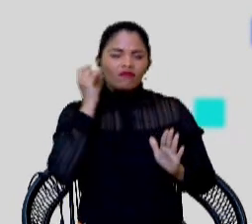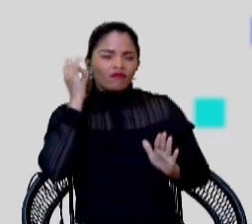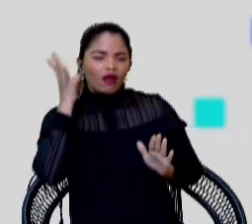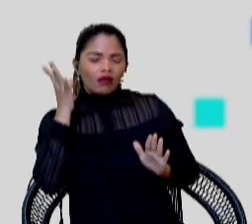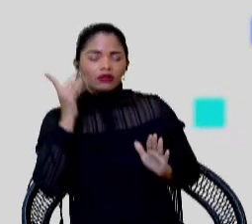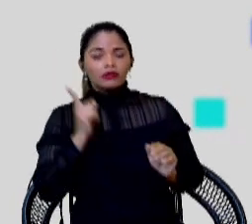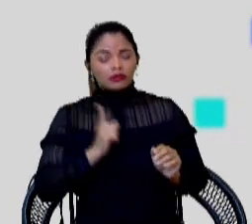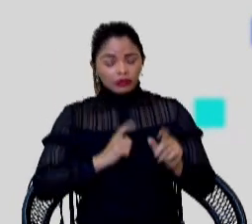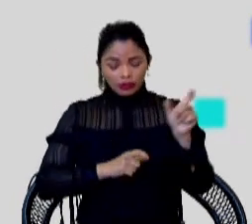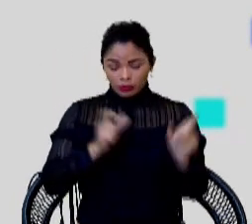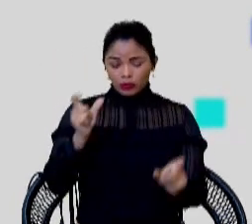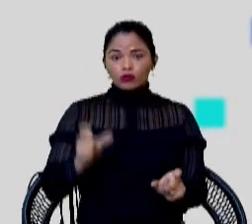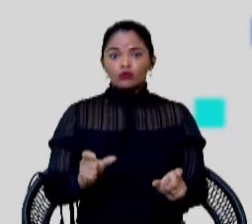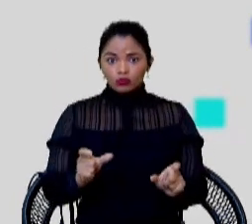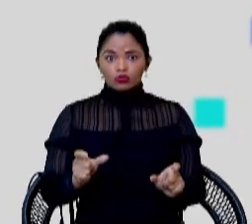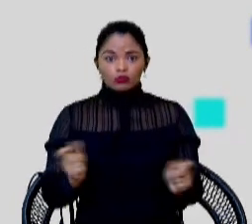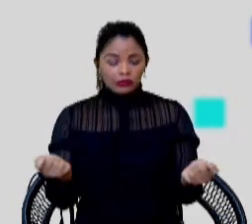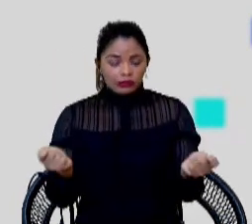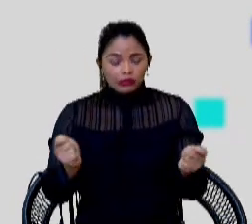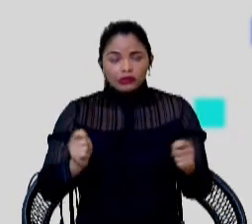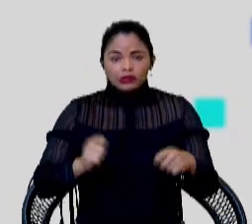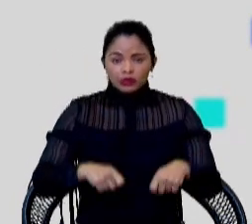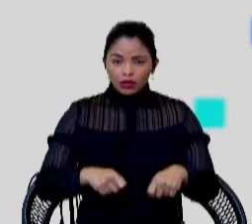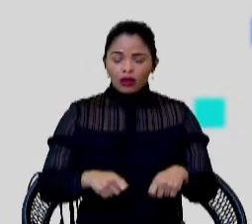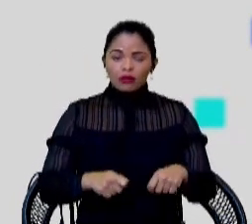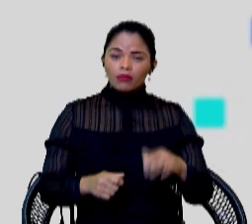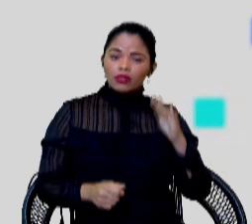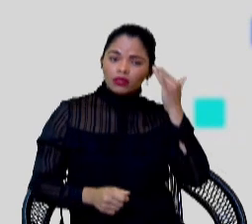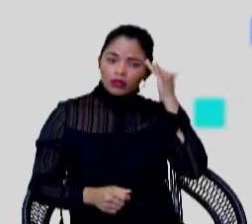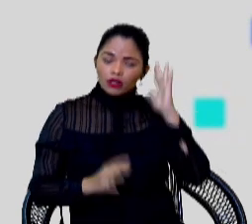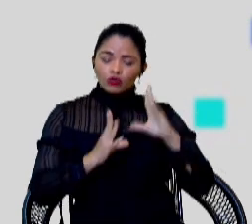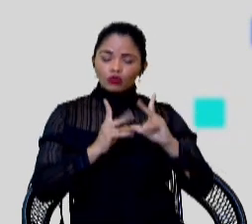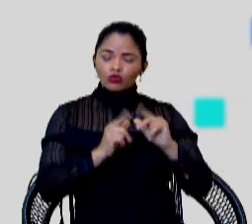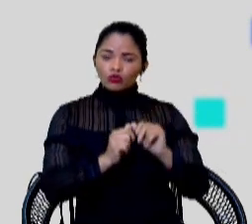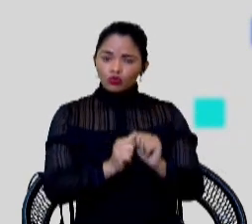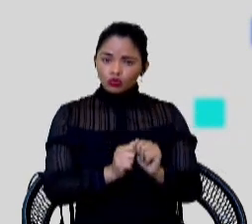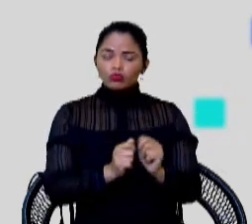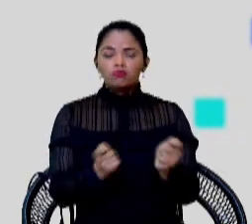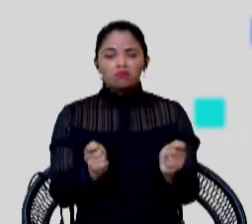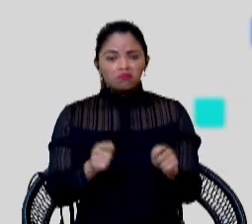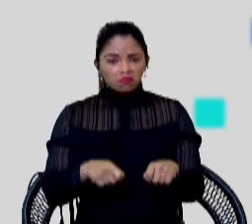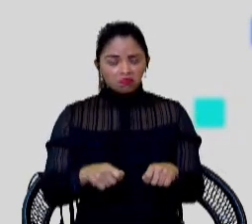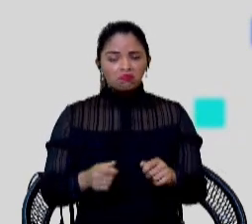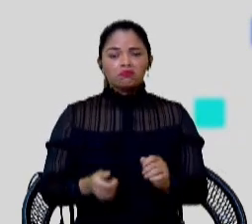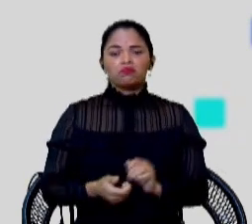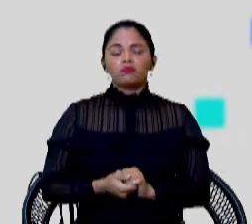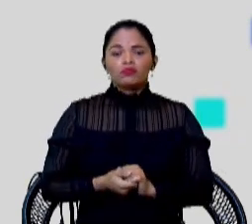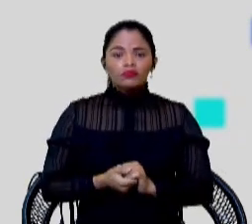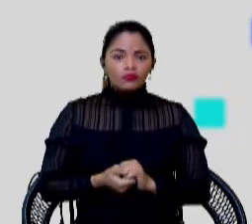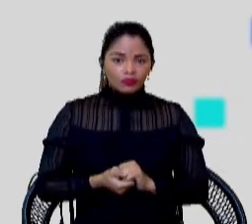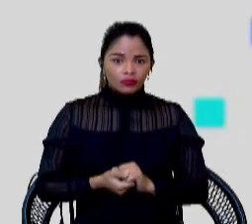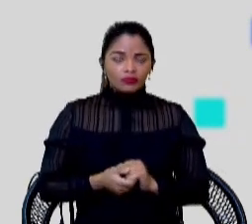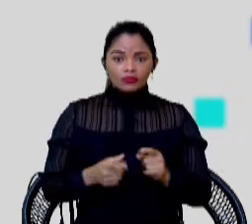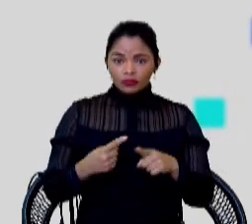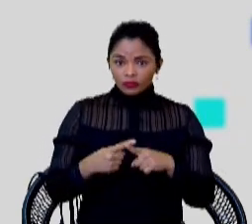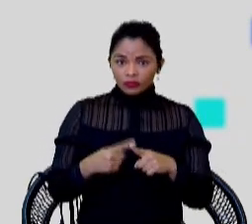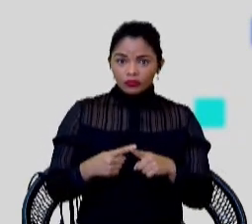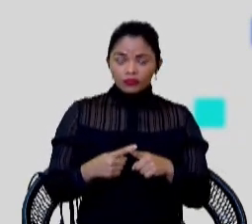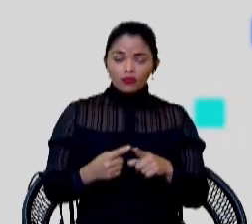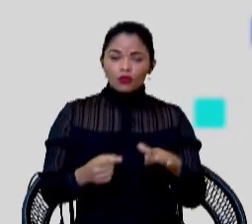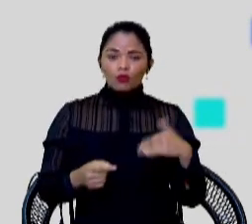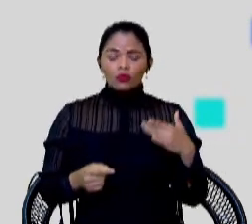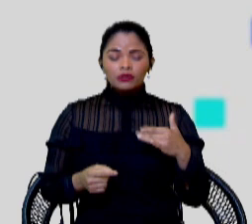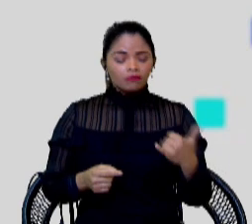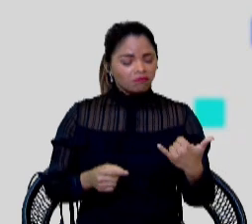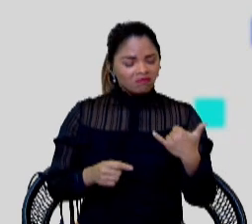conteúdo que o usuário consiga absorver todo o seu potencial no primeiro momento. É porque quando você está falando